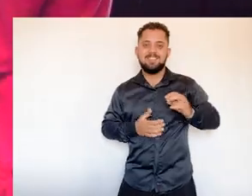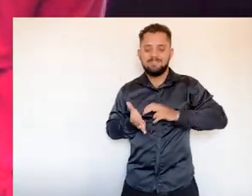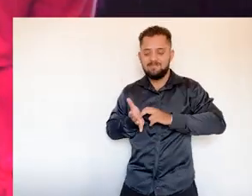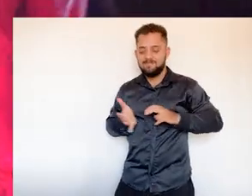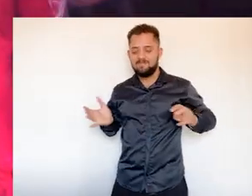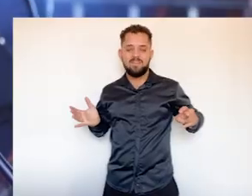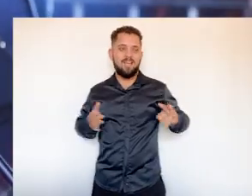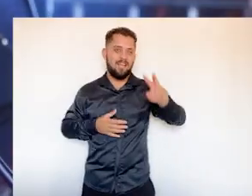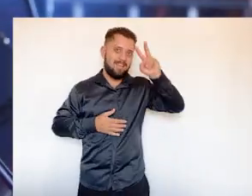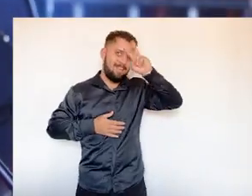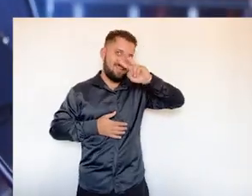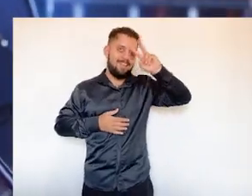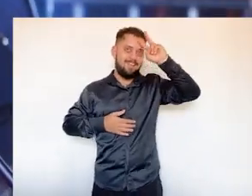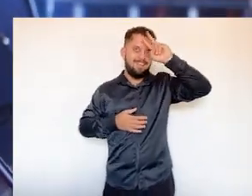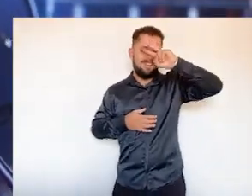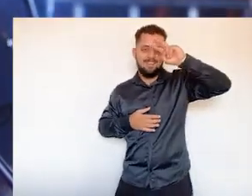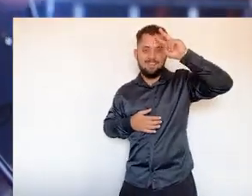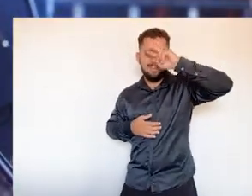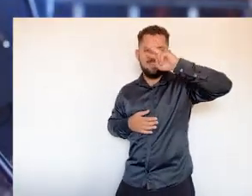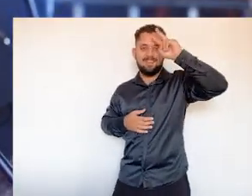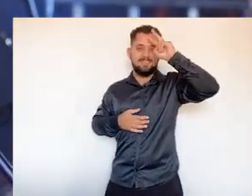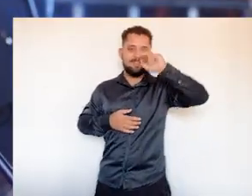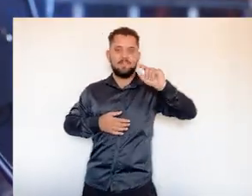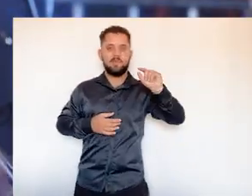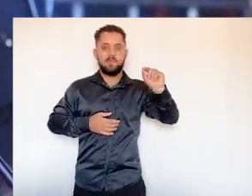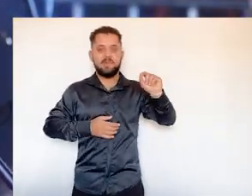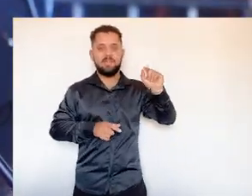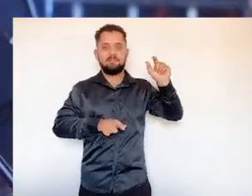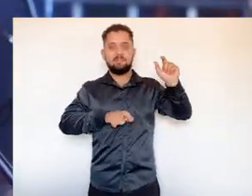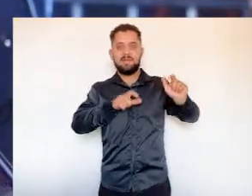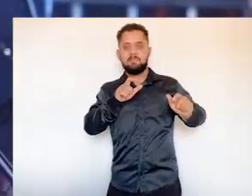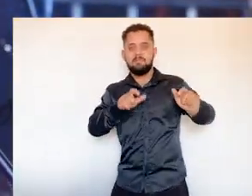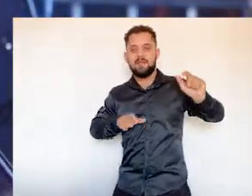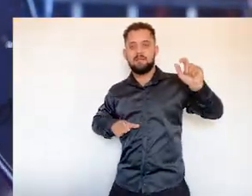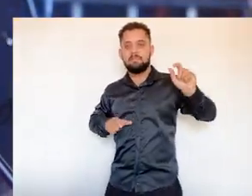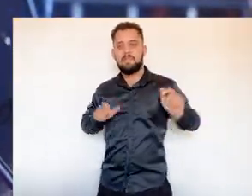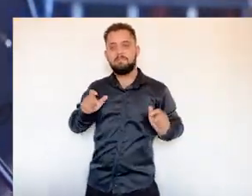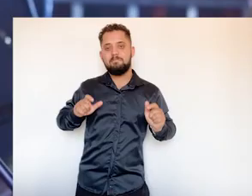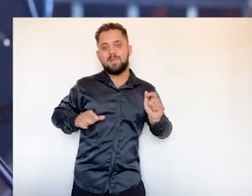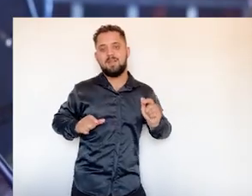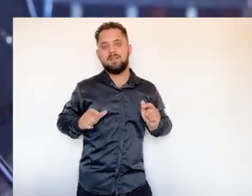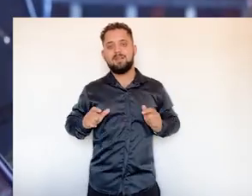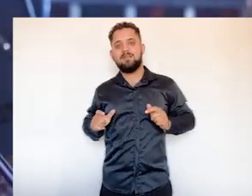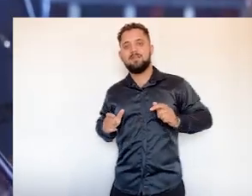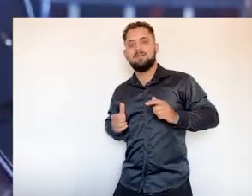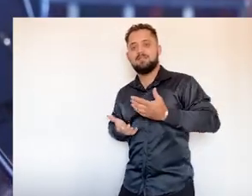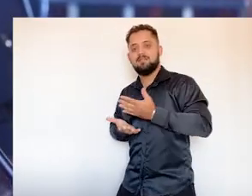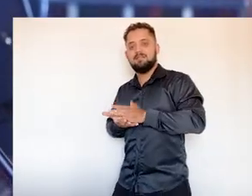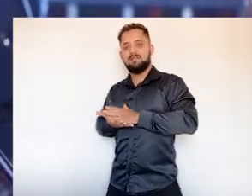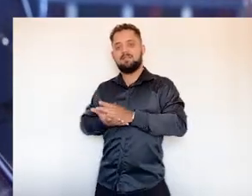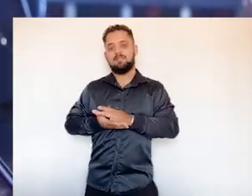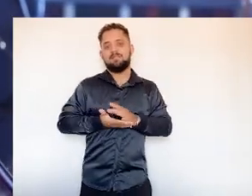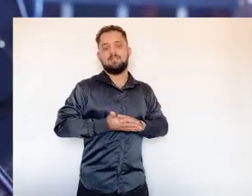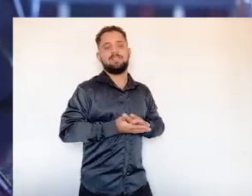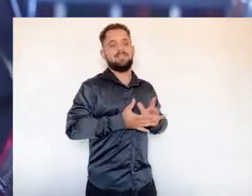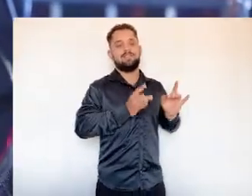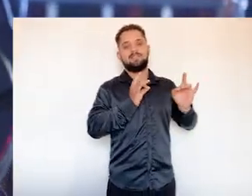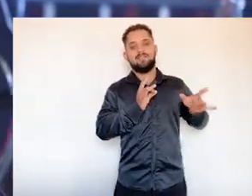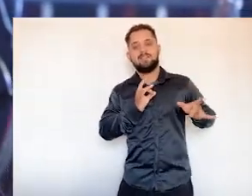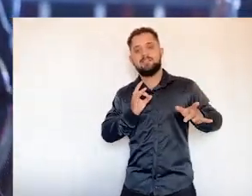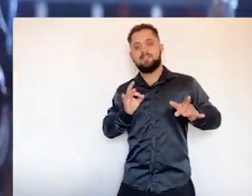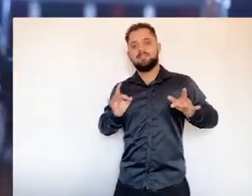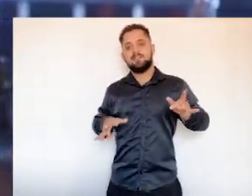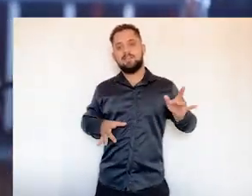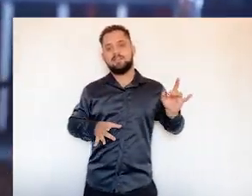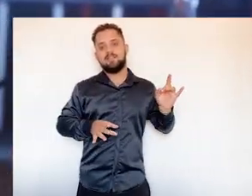se entregando nesse chá de lá. É chá de lá, é chá de lá, é chá de lá. Vai,